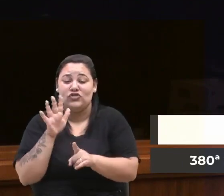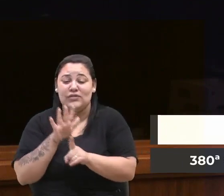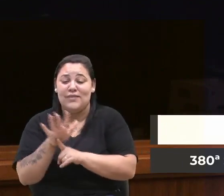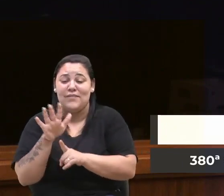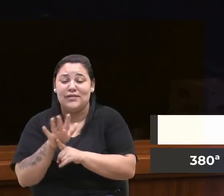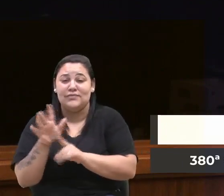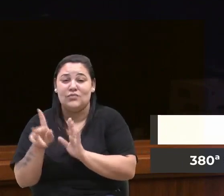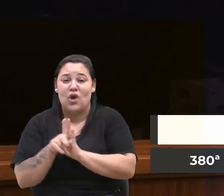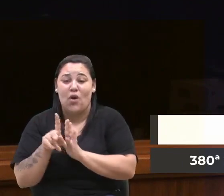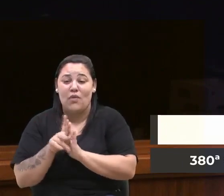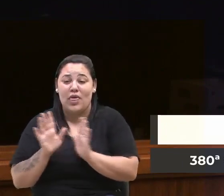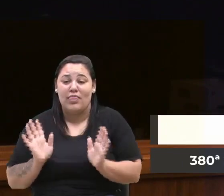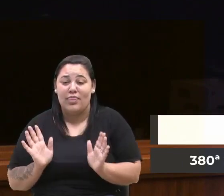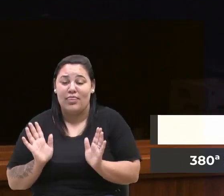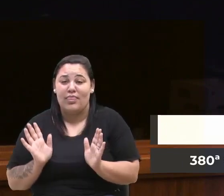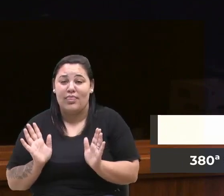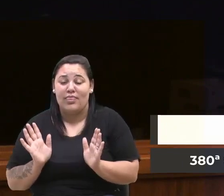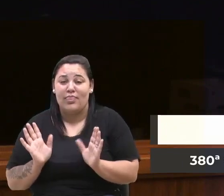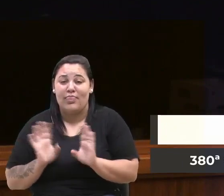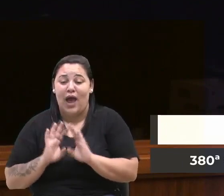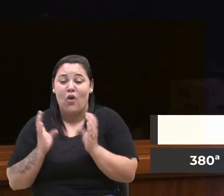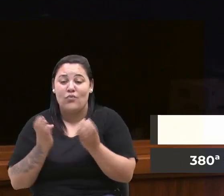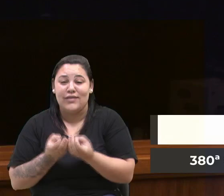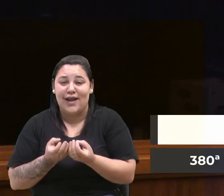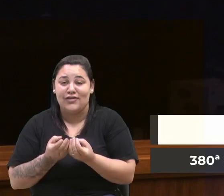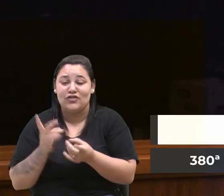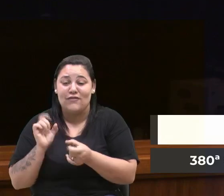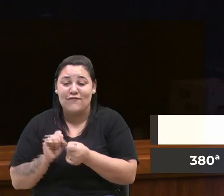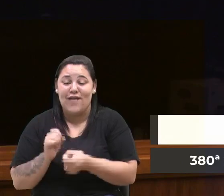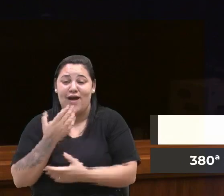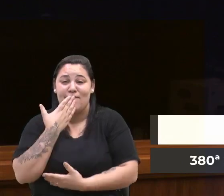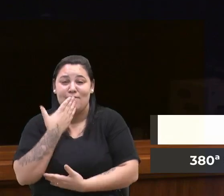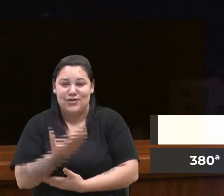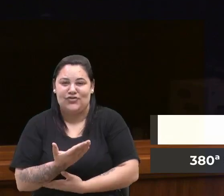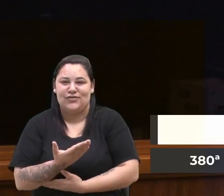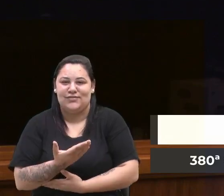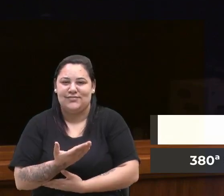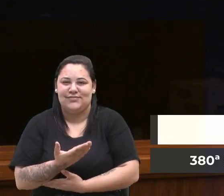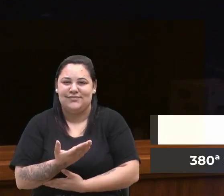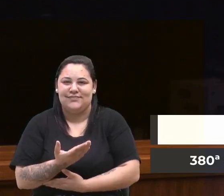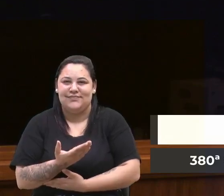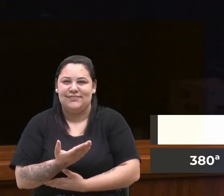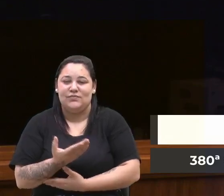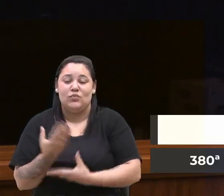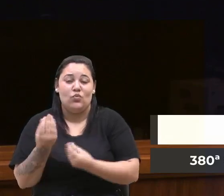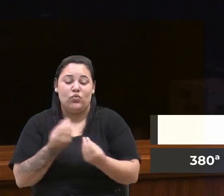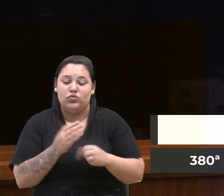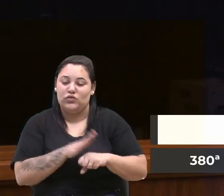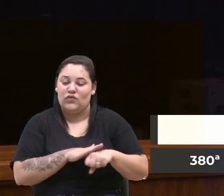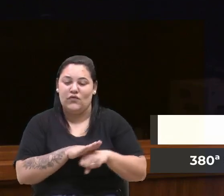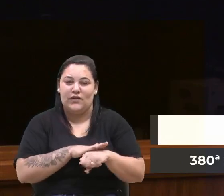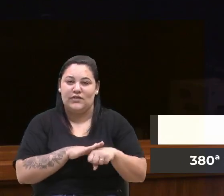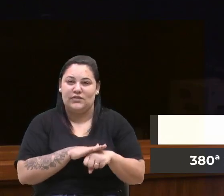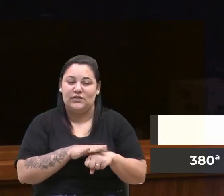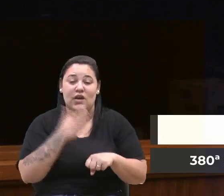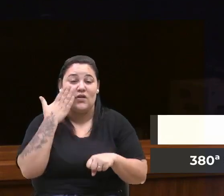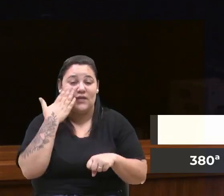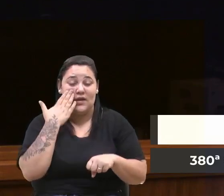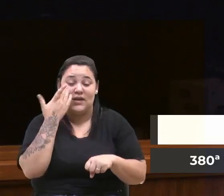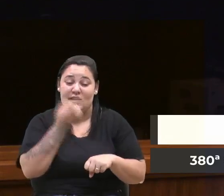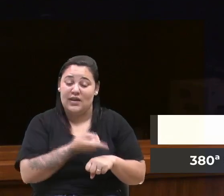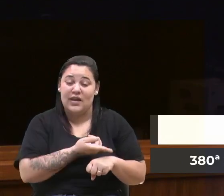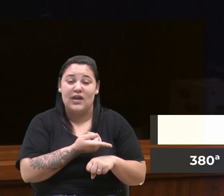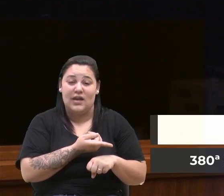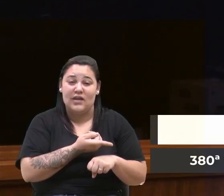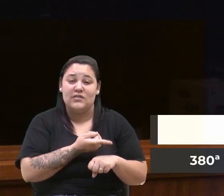comunidade, que traz esses pedidos através de muito debate. Eu tenho certeza que esse, assim como outros, que os